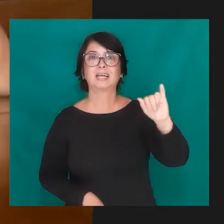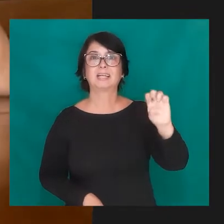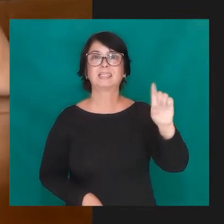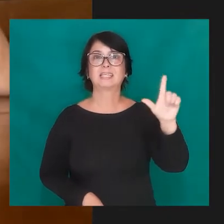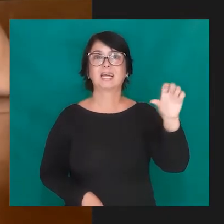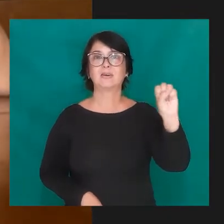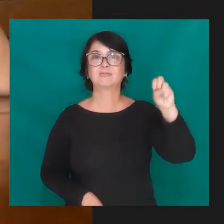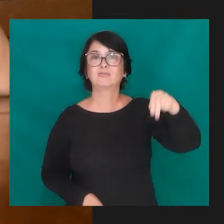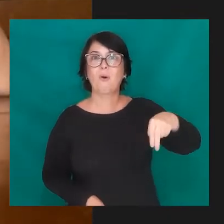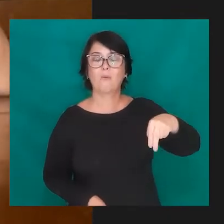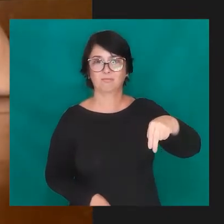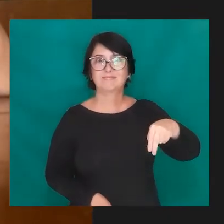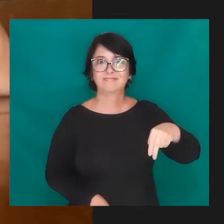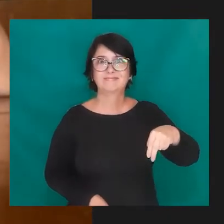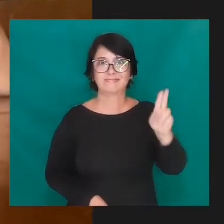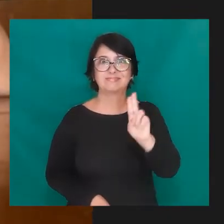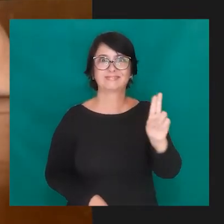a história é muito legal que a Danielson.